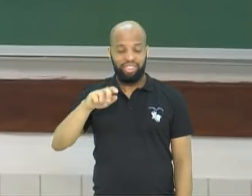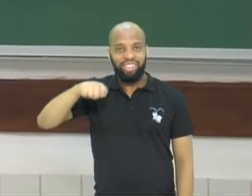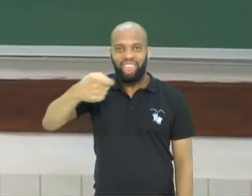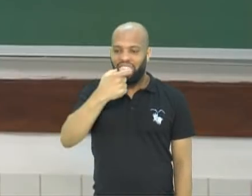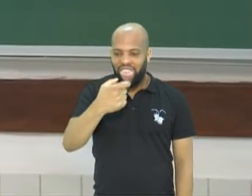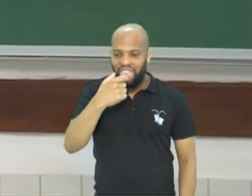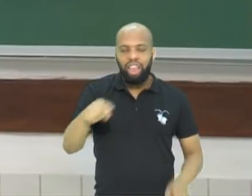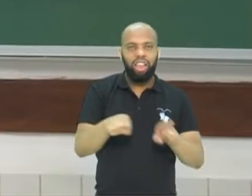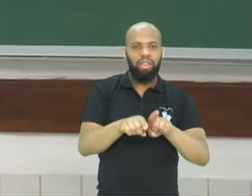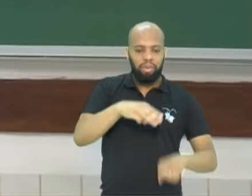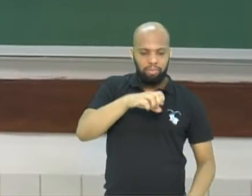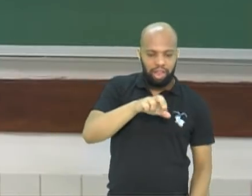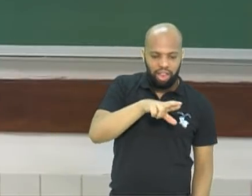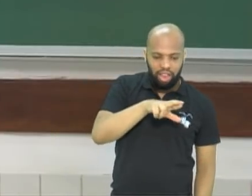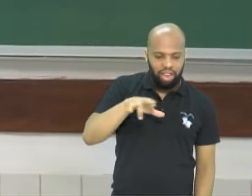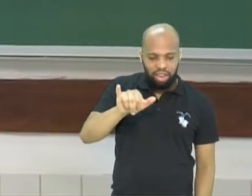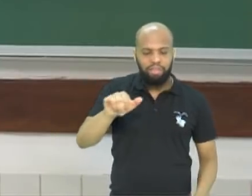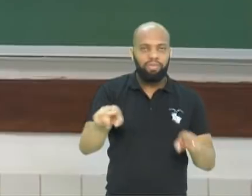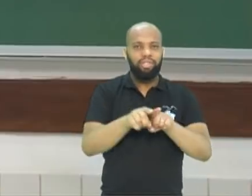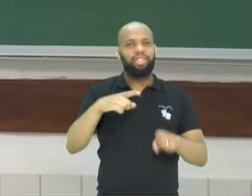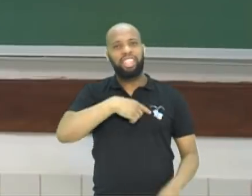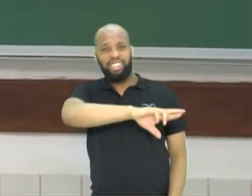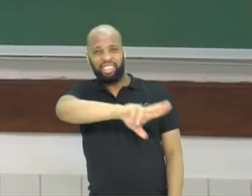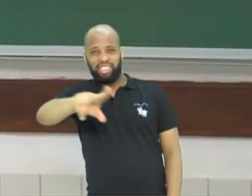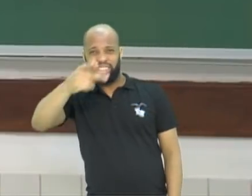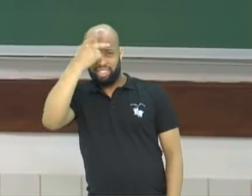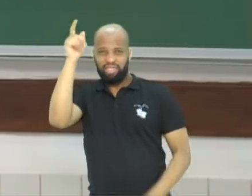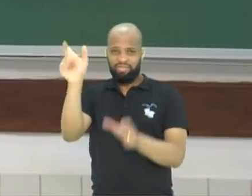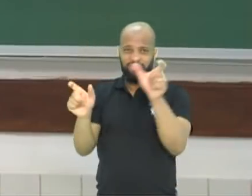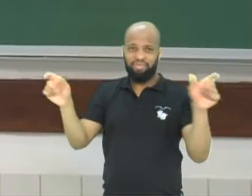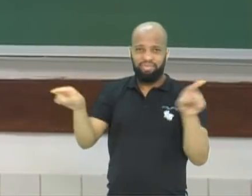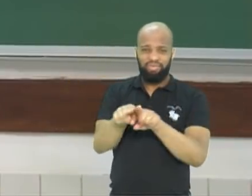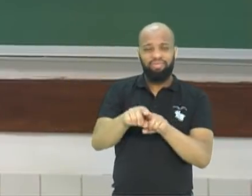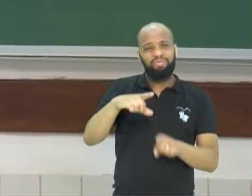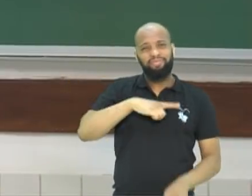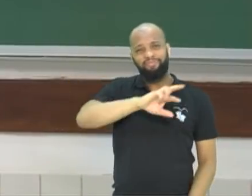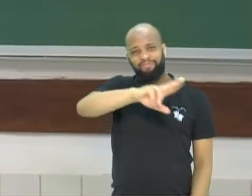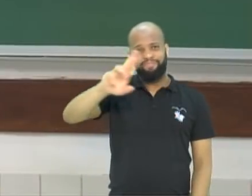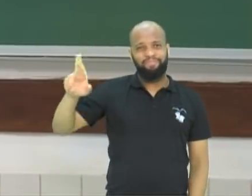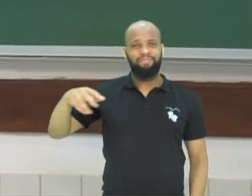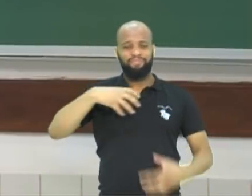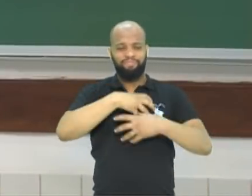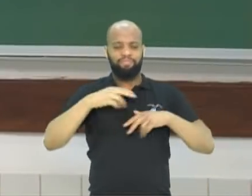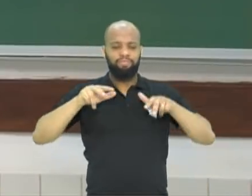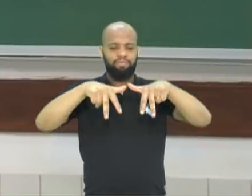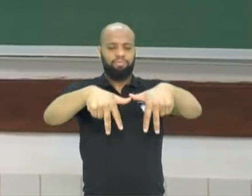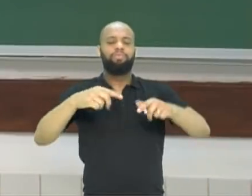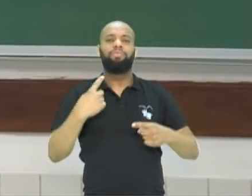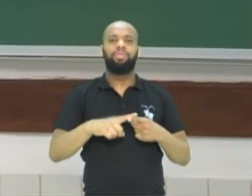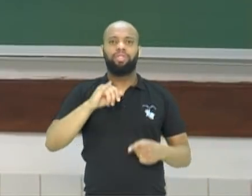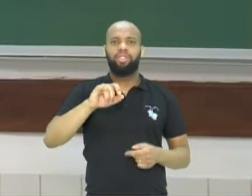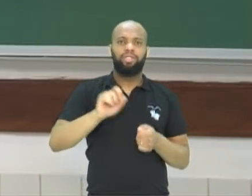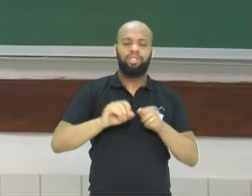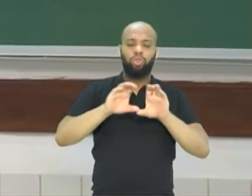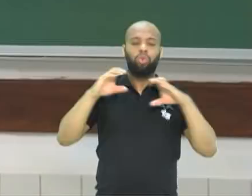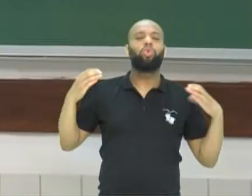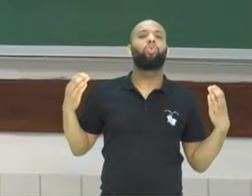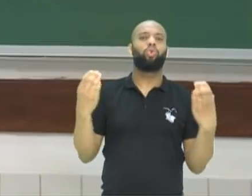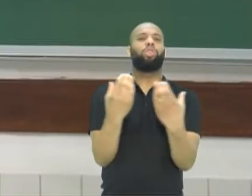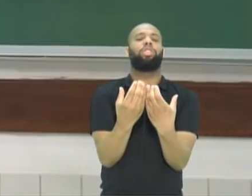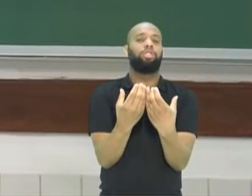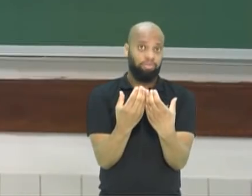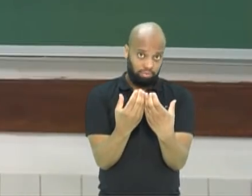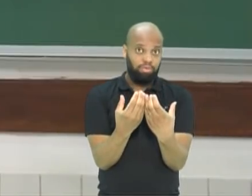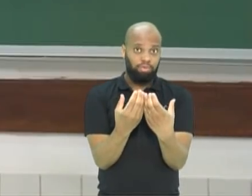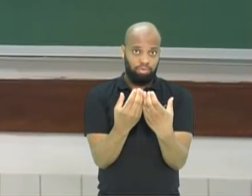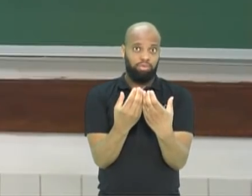gente quer entender a ciência. Várias pessoas de vários lugares, de vários gêneros. A gente, se fosse fazer uma conferência